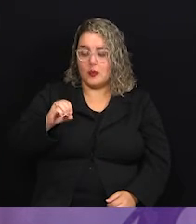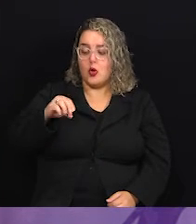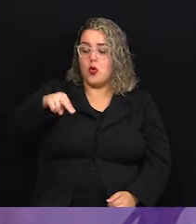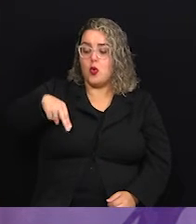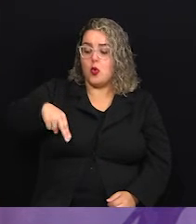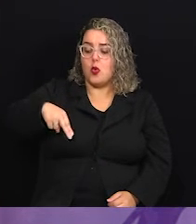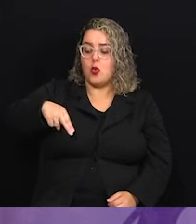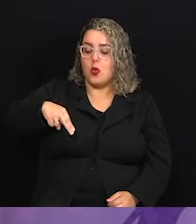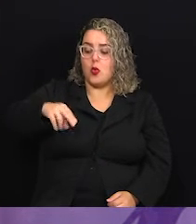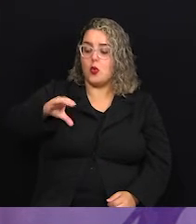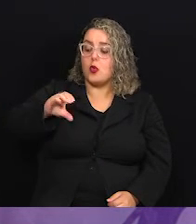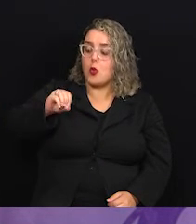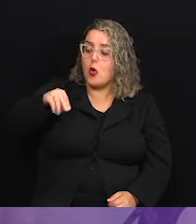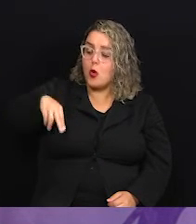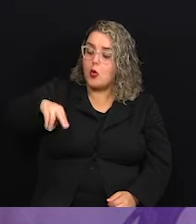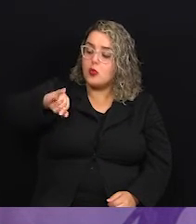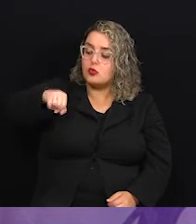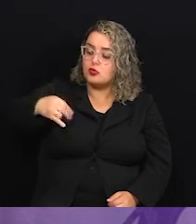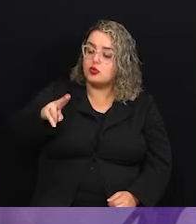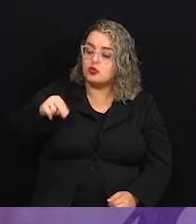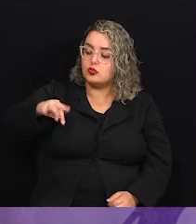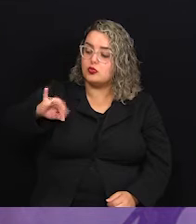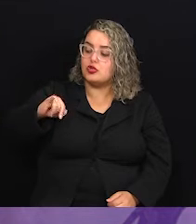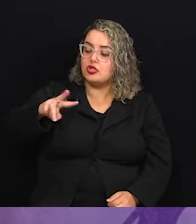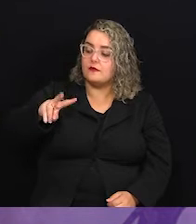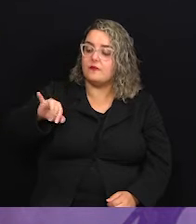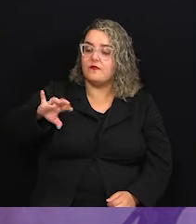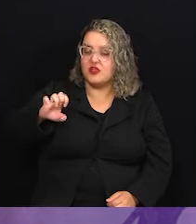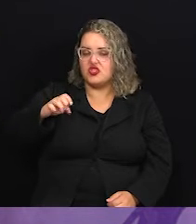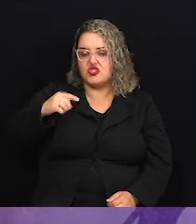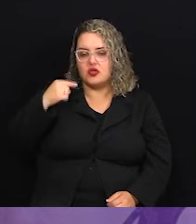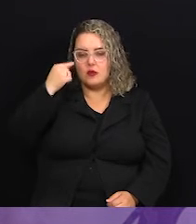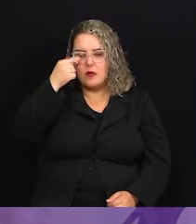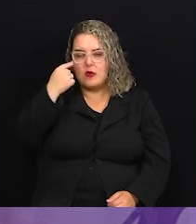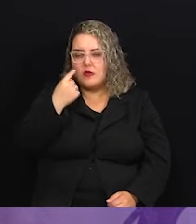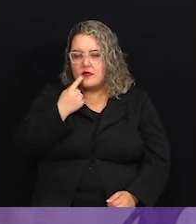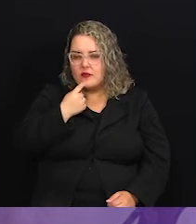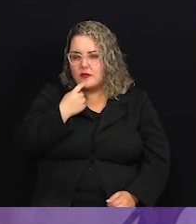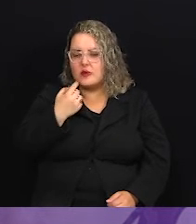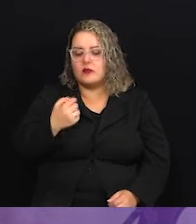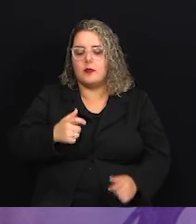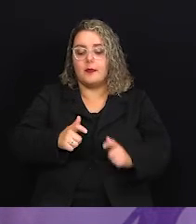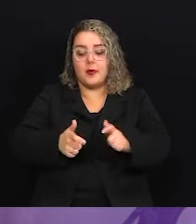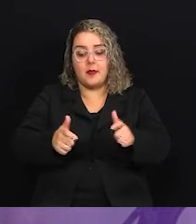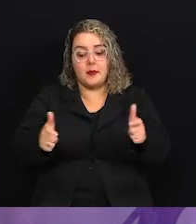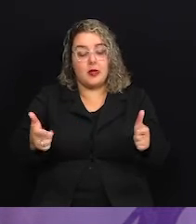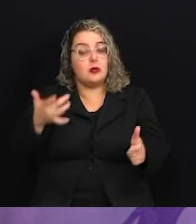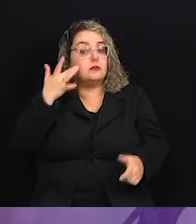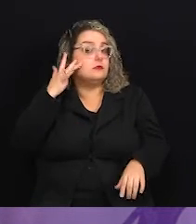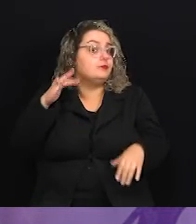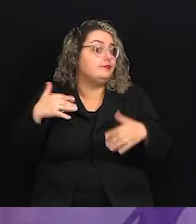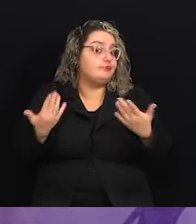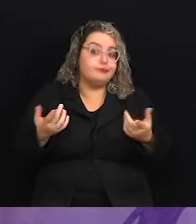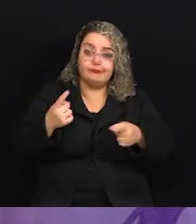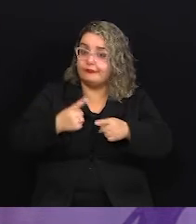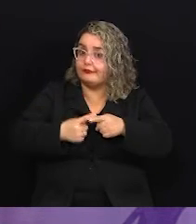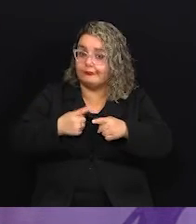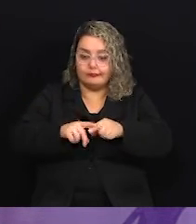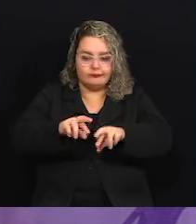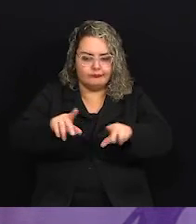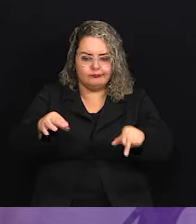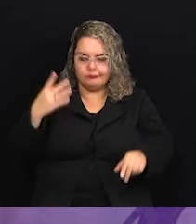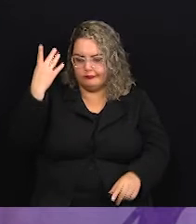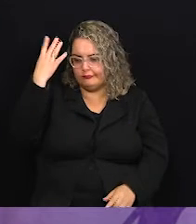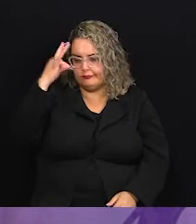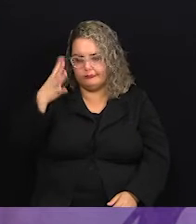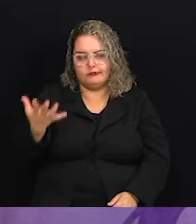doença única afetando vários órgãos. A prevalência no mundo inteiro vem aumentando ao longo dos anos, também a gente não sabe por quê. Existem